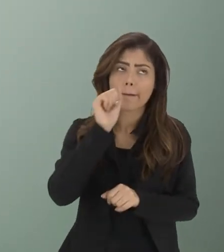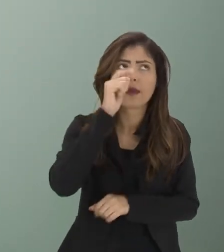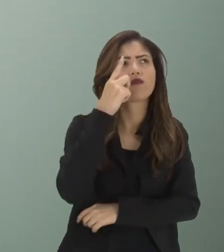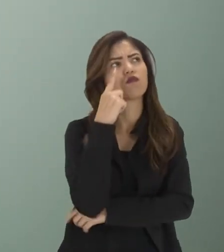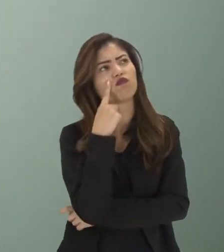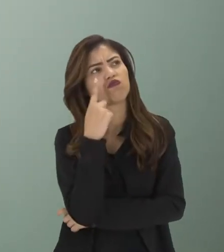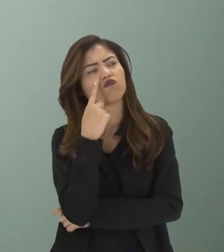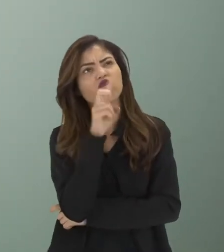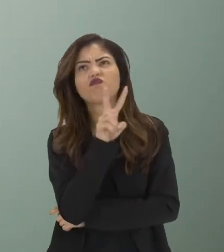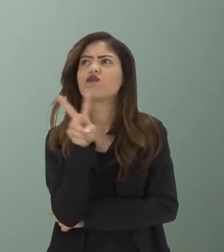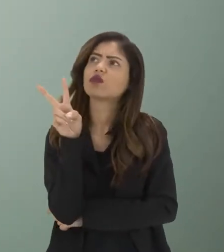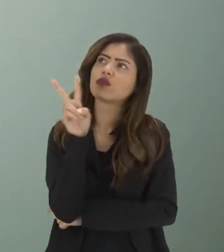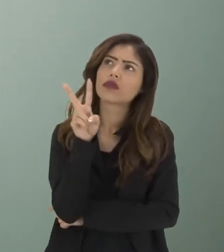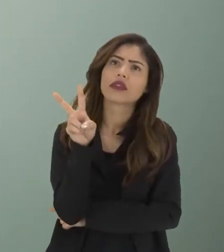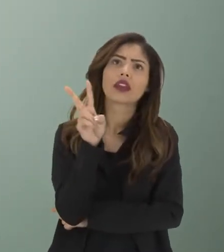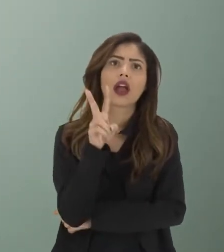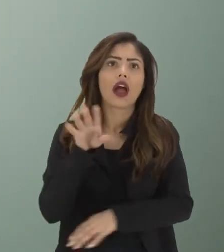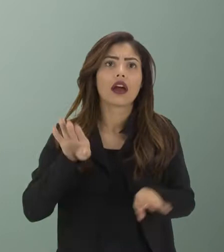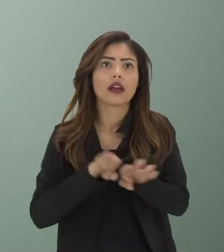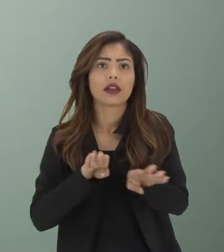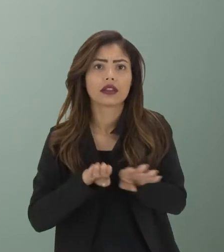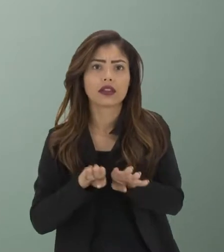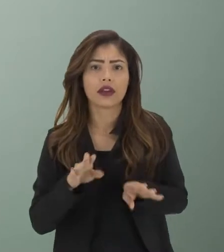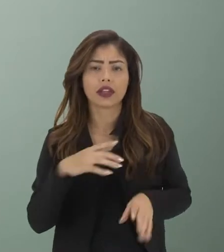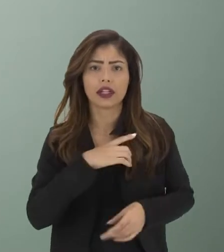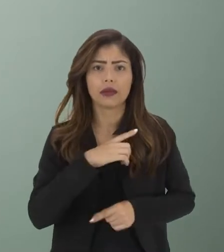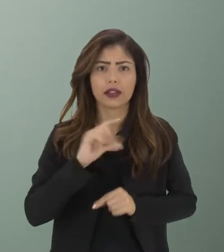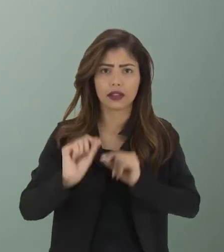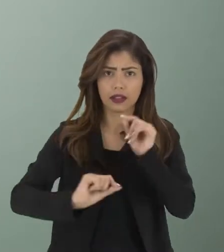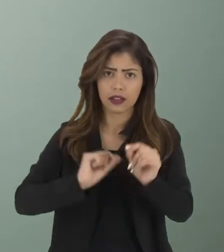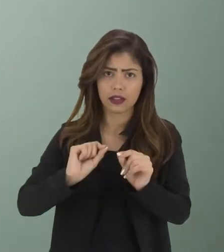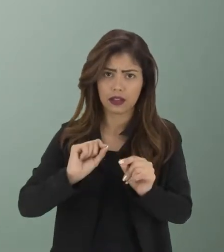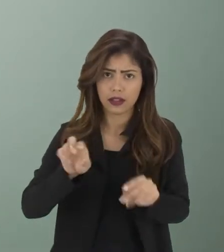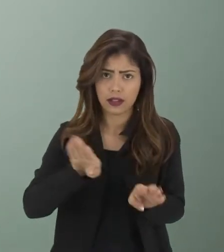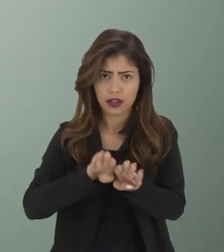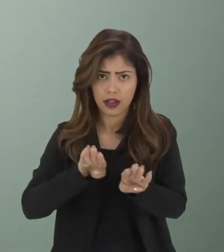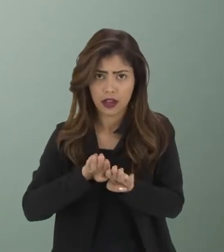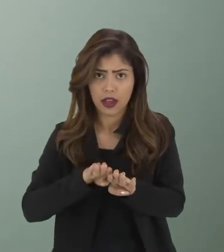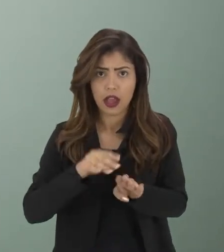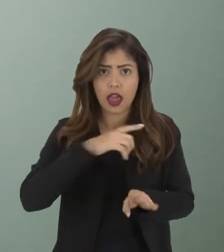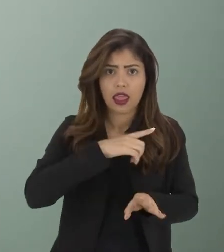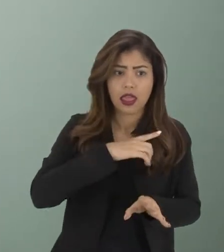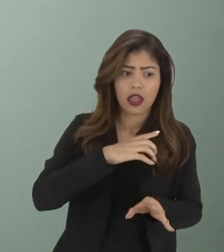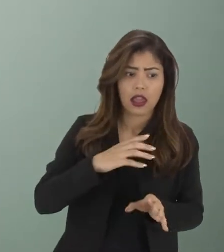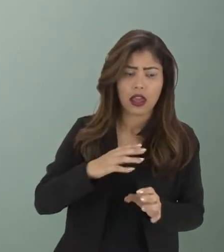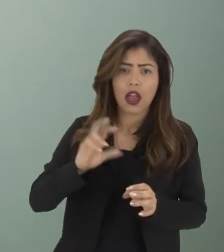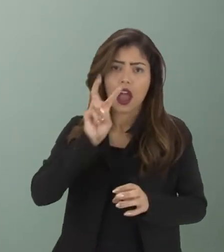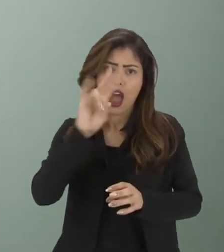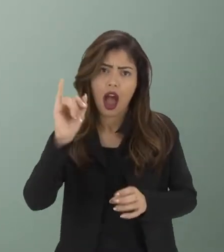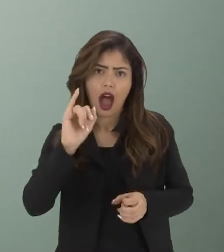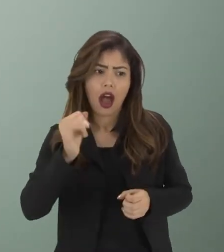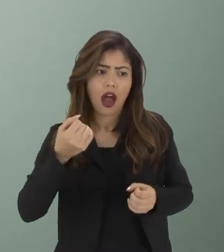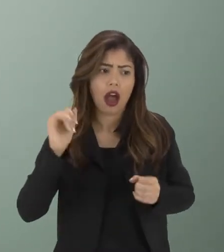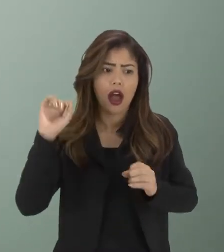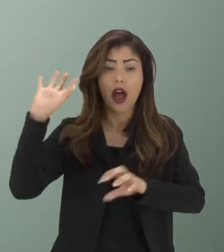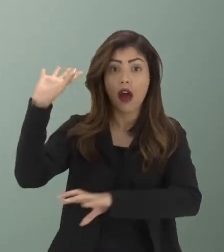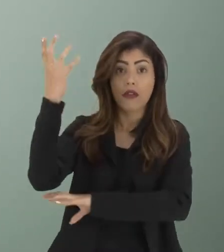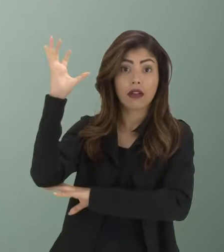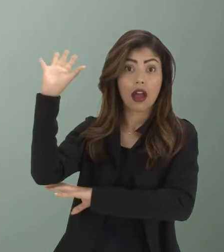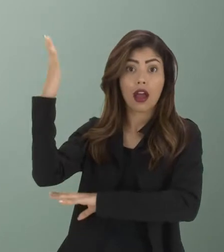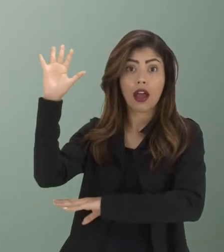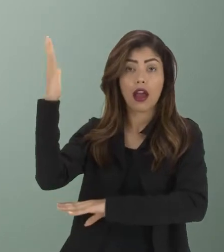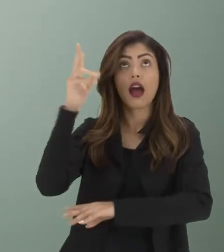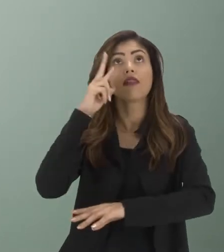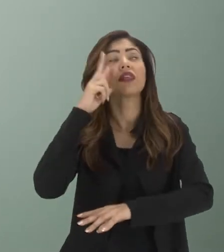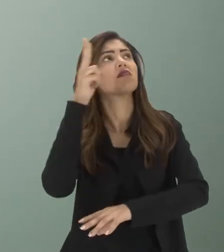e vê que vai chover, né? Então, se a sua festa era ao ar livre, então você vai dizer, semana